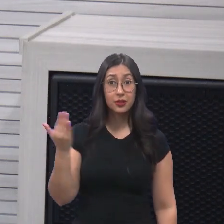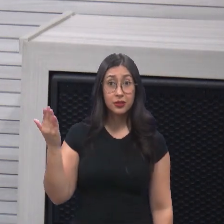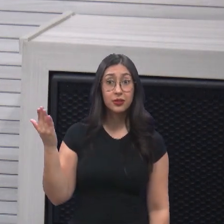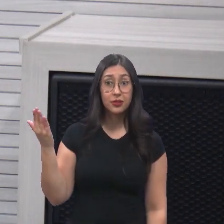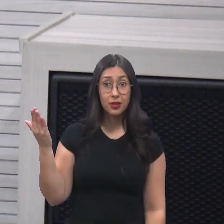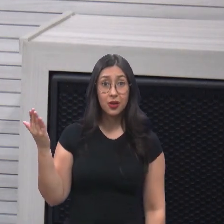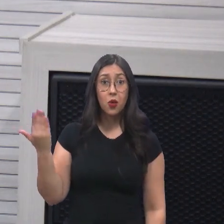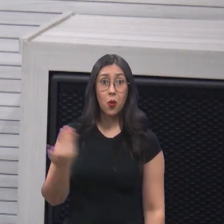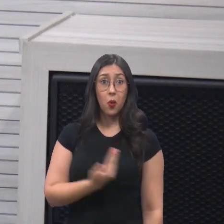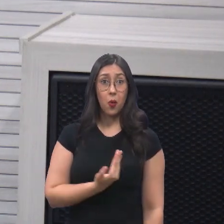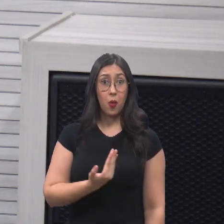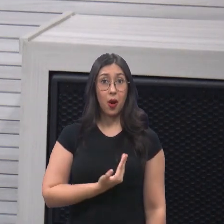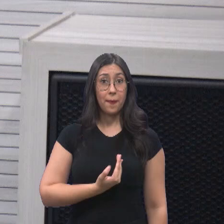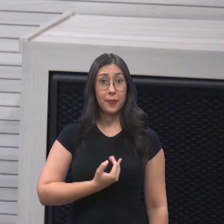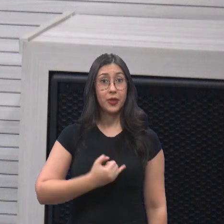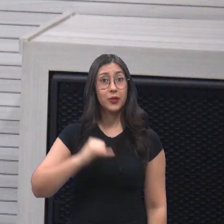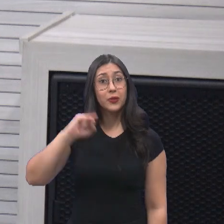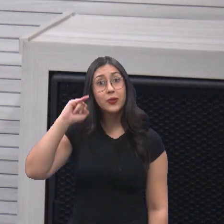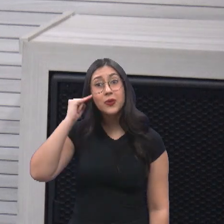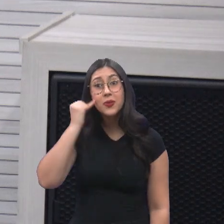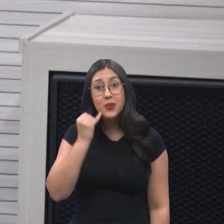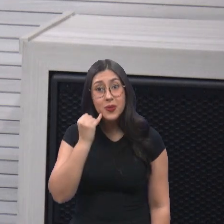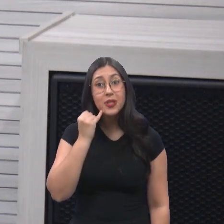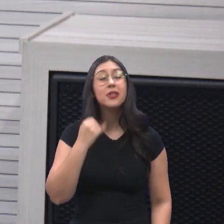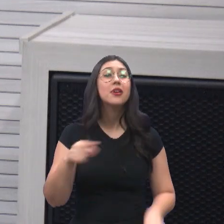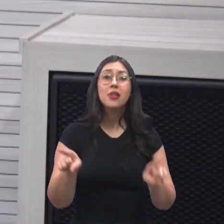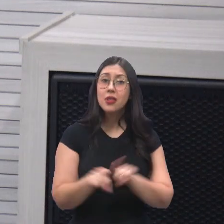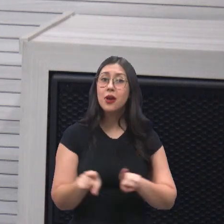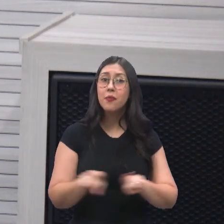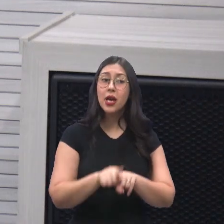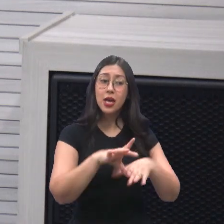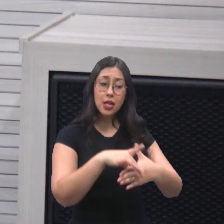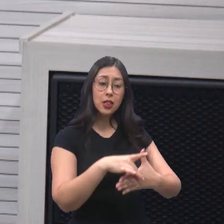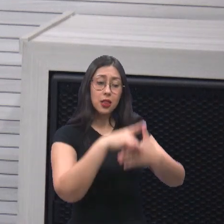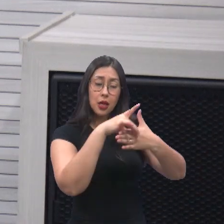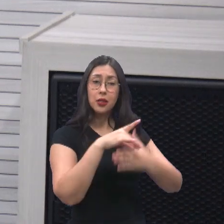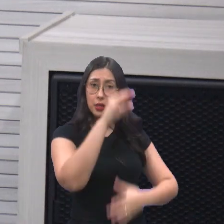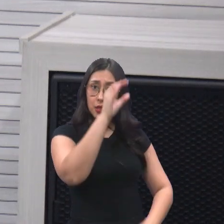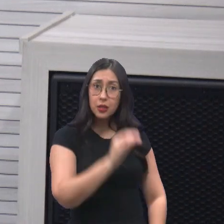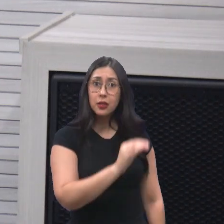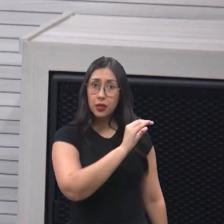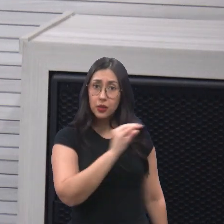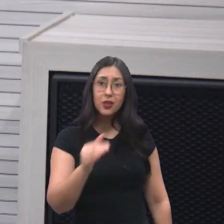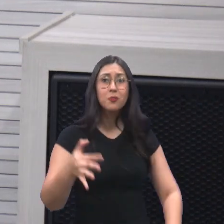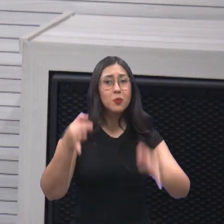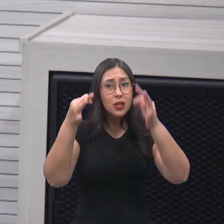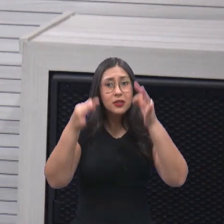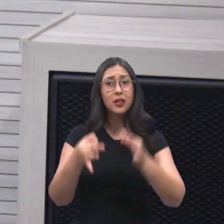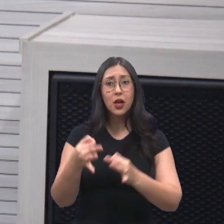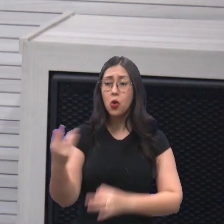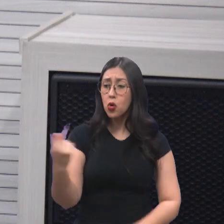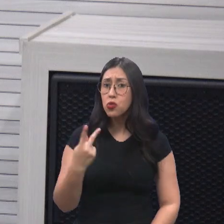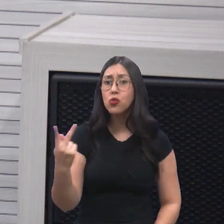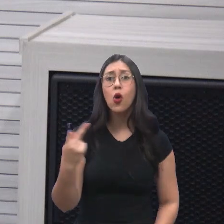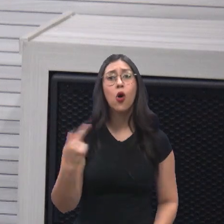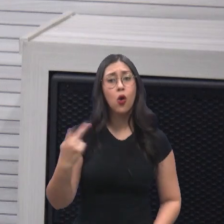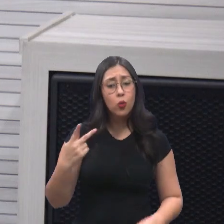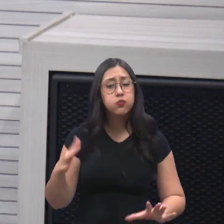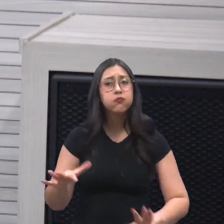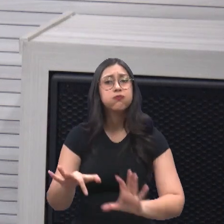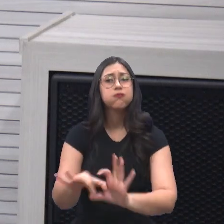o vereador Zé Luiz, que também é uma liderança católica. Eu tenho certeza que nós uniremos forças